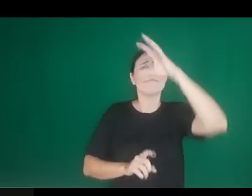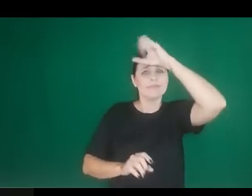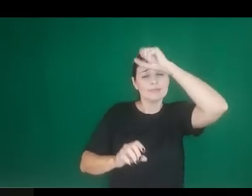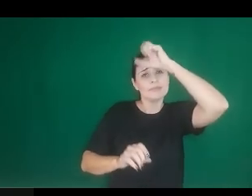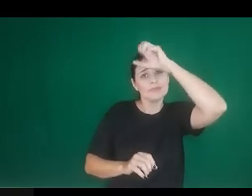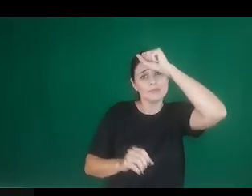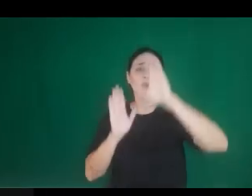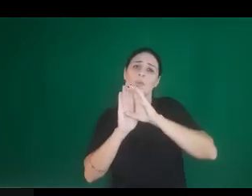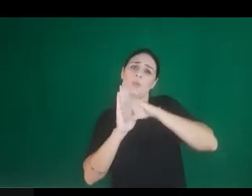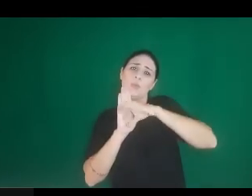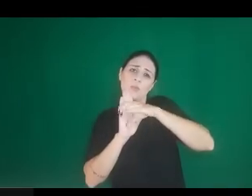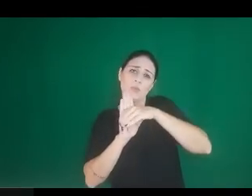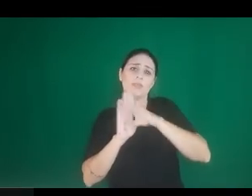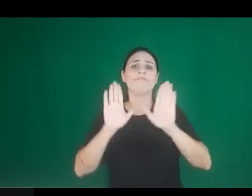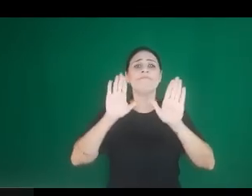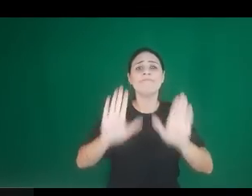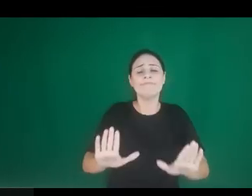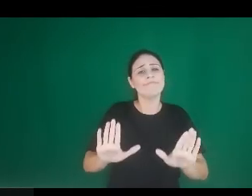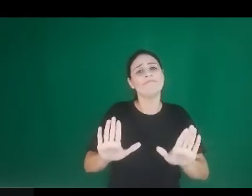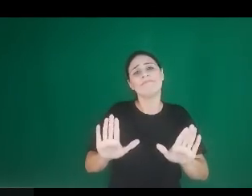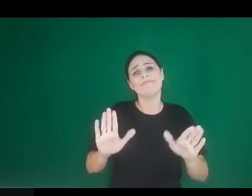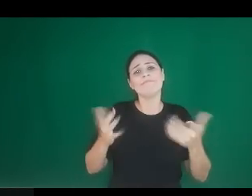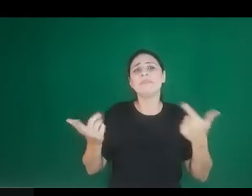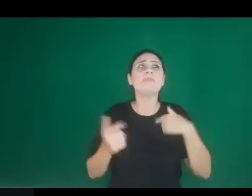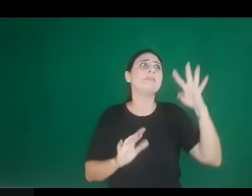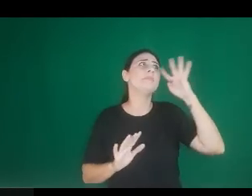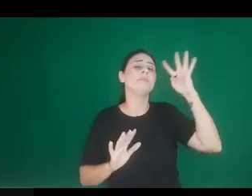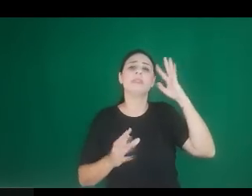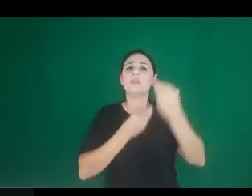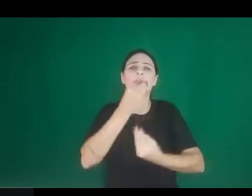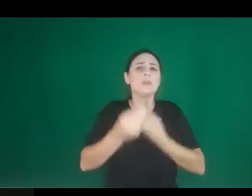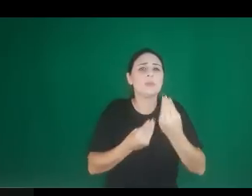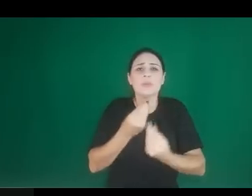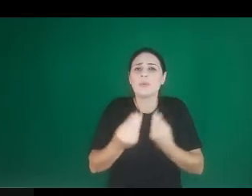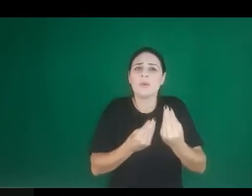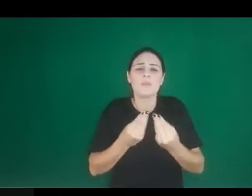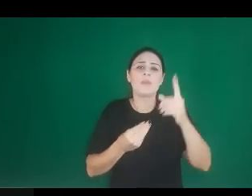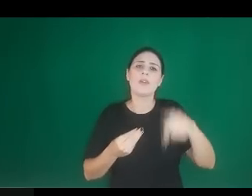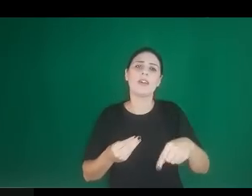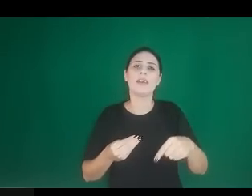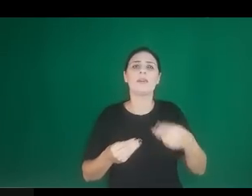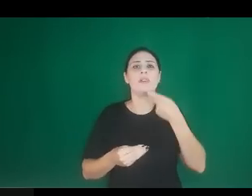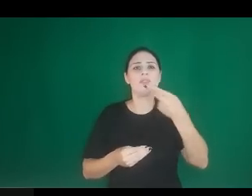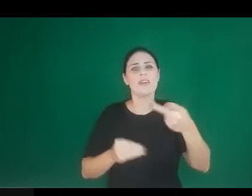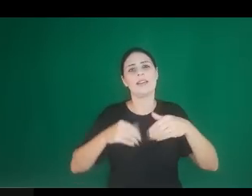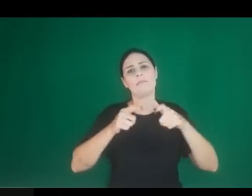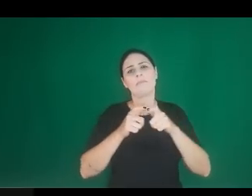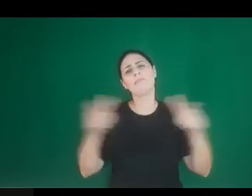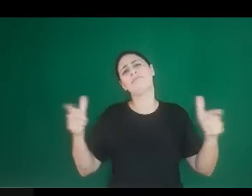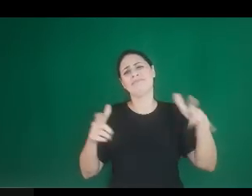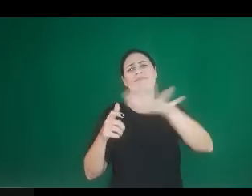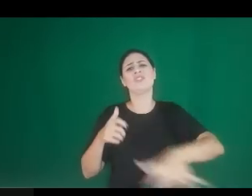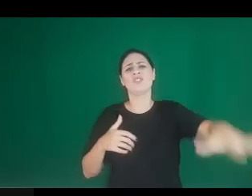à questão da aprendizagem conceitual e tudo mais. Foi pensado meio que uma fala